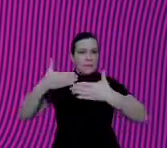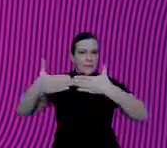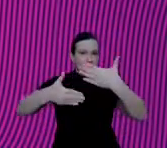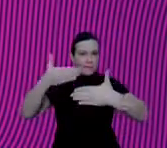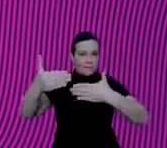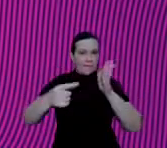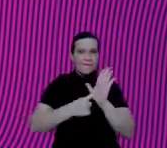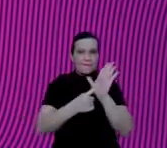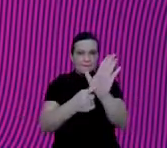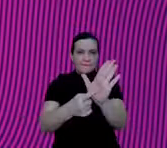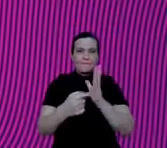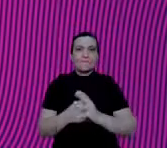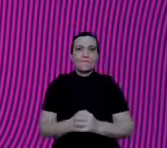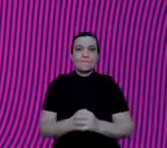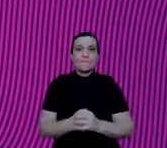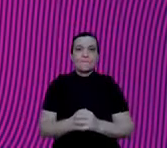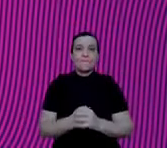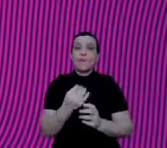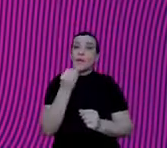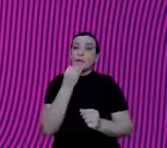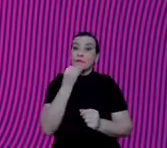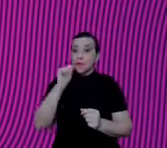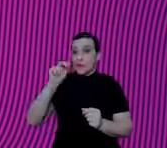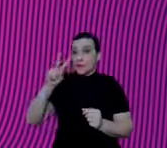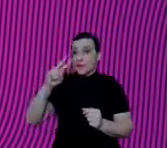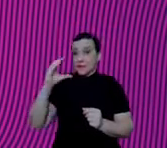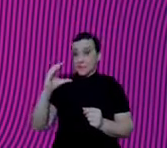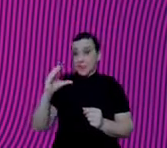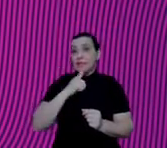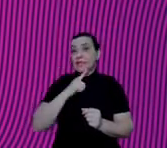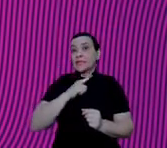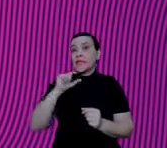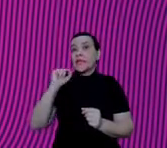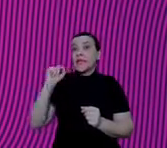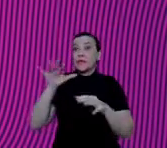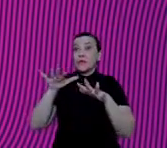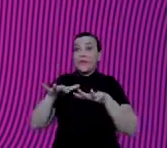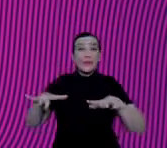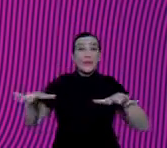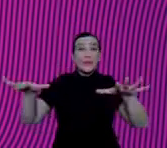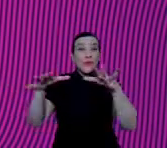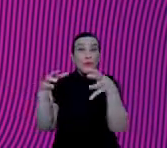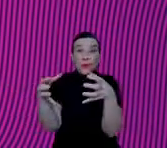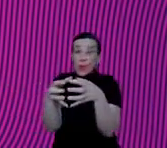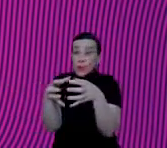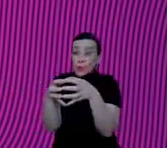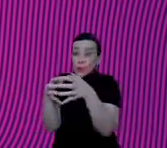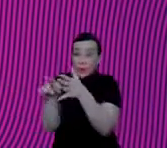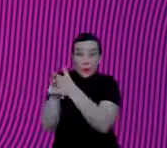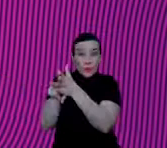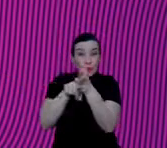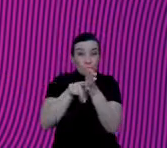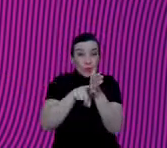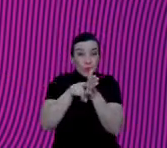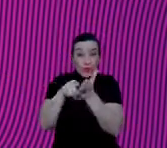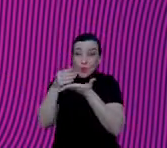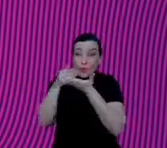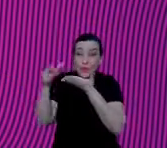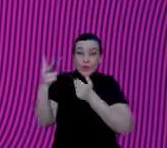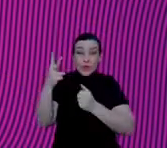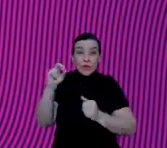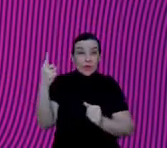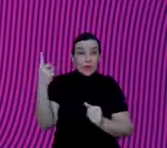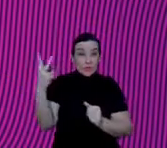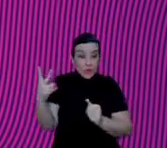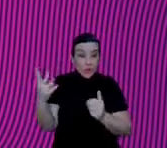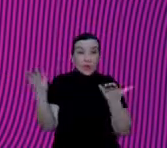No AVC, por exemplo, a gente tem uma rede de telestroke desde 2012. A gente vê hoje algo em torno